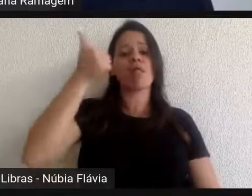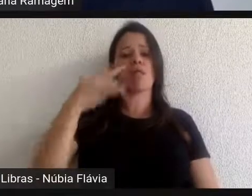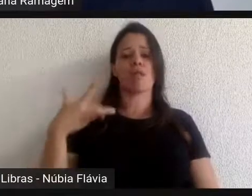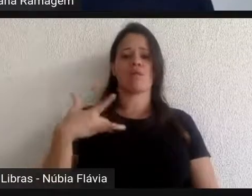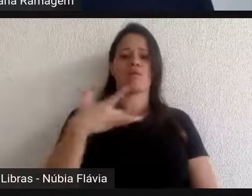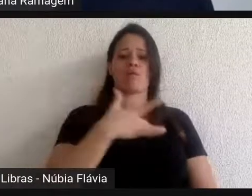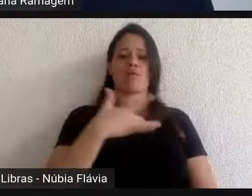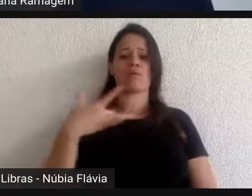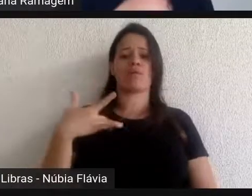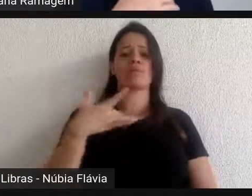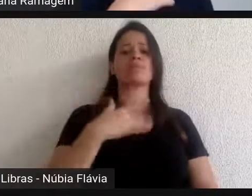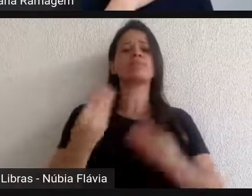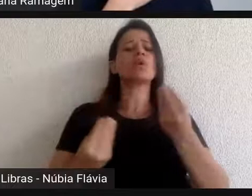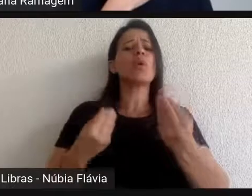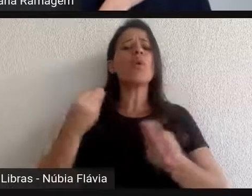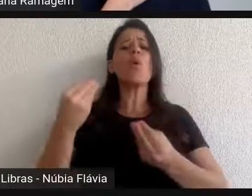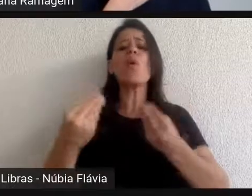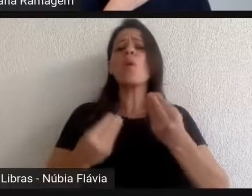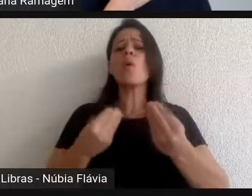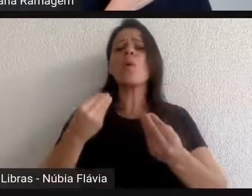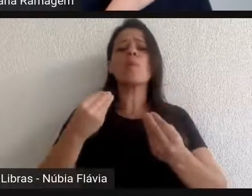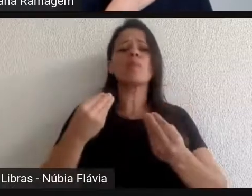Como trabalhar a questão